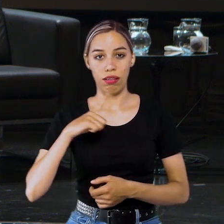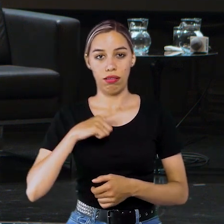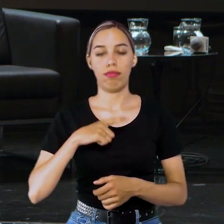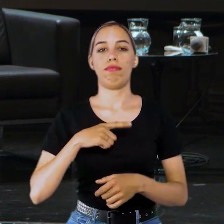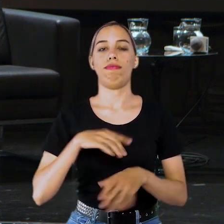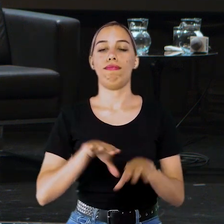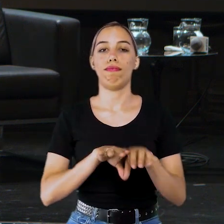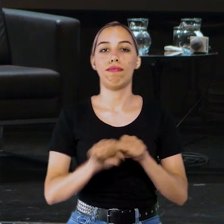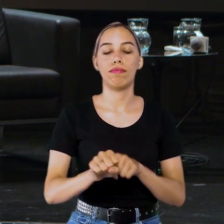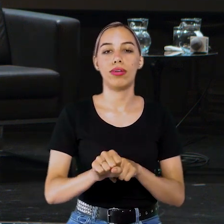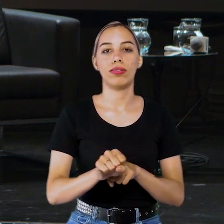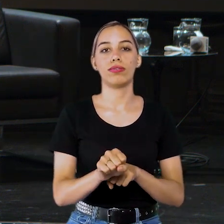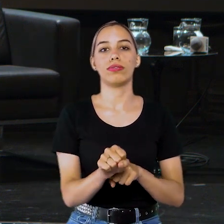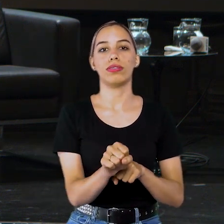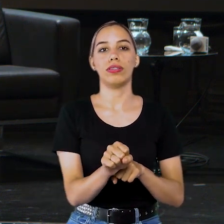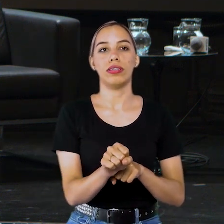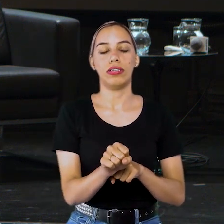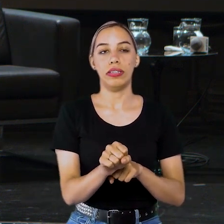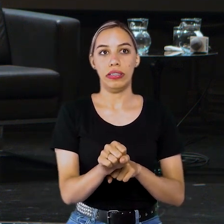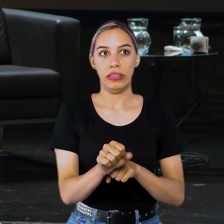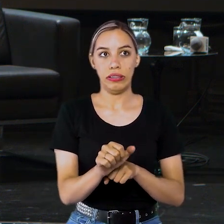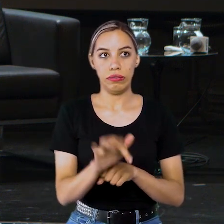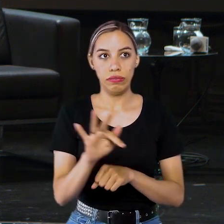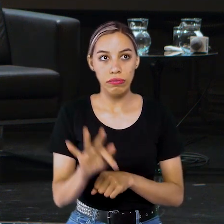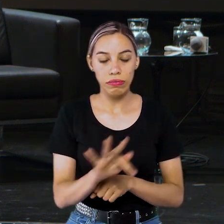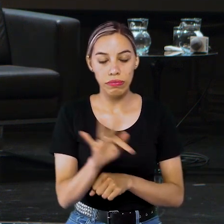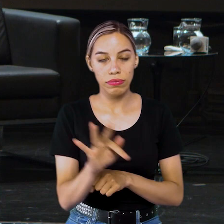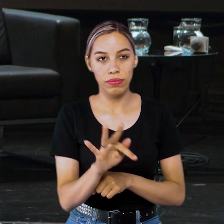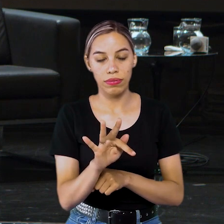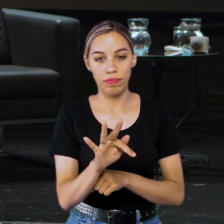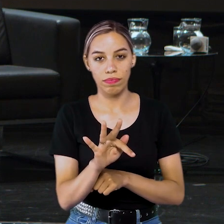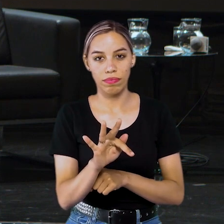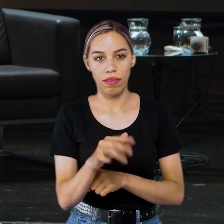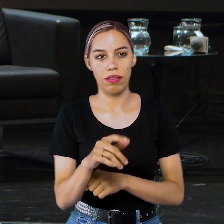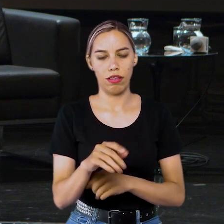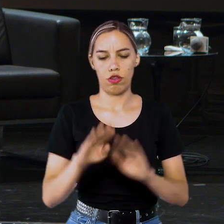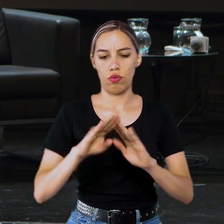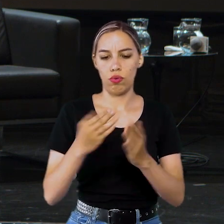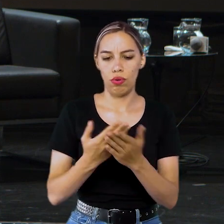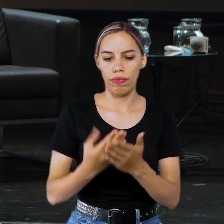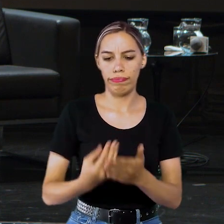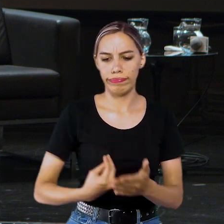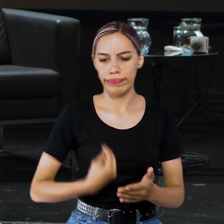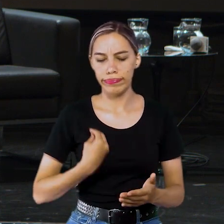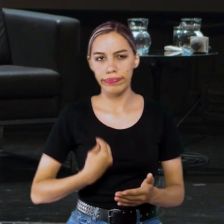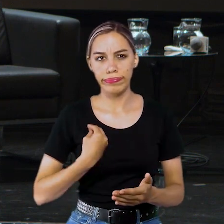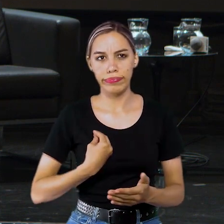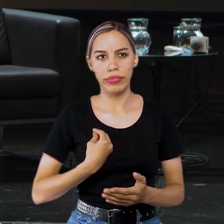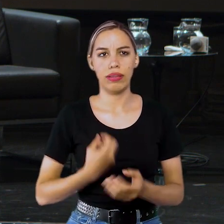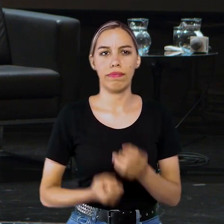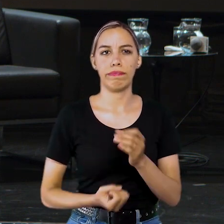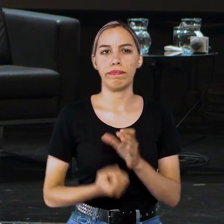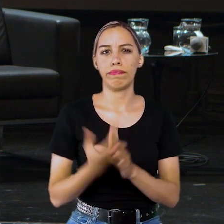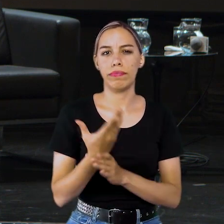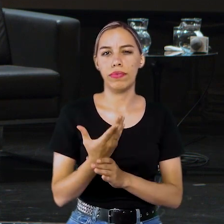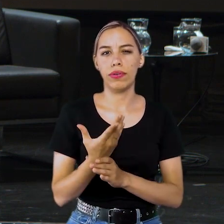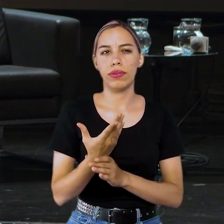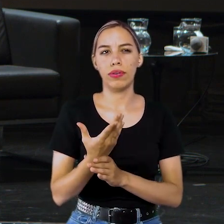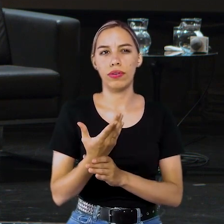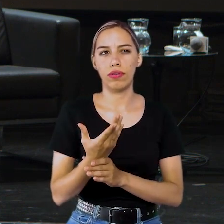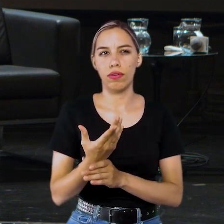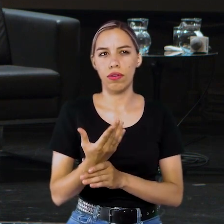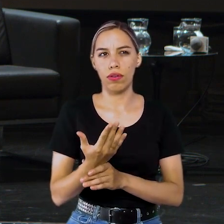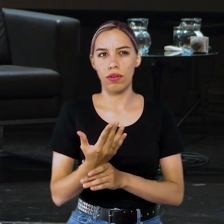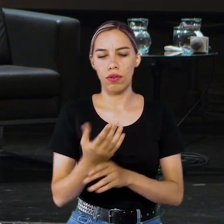licenciatura em Filosofia pela Unesp Marília, é coordenadora da ação Escolas Vivas, atualmente é membro fundadora do Fórum